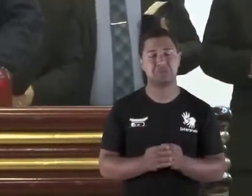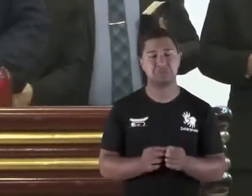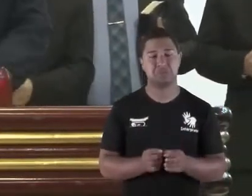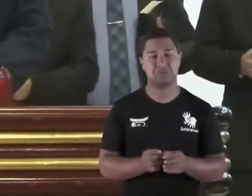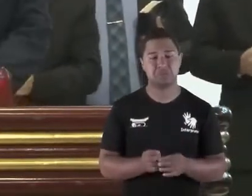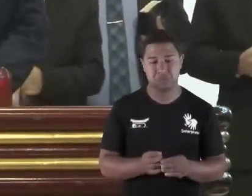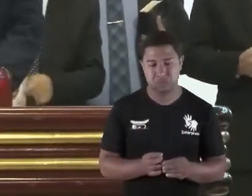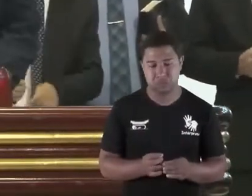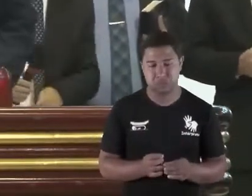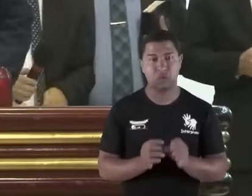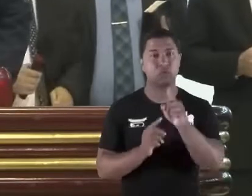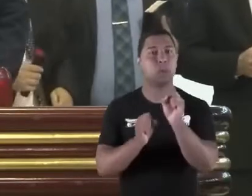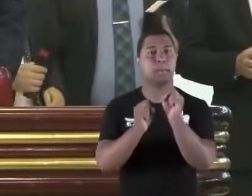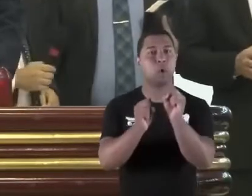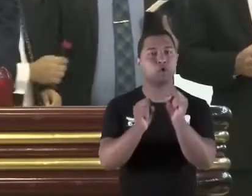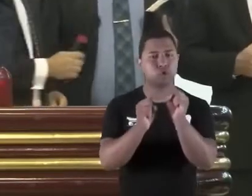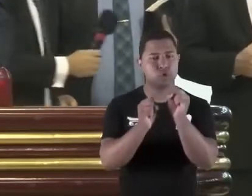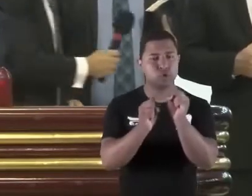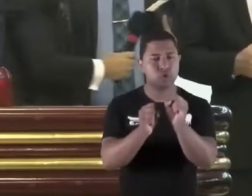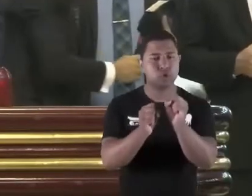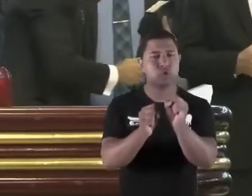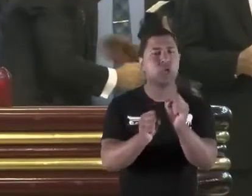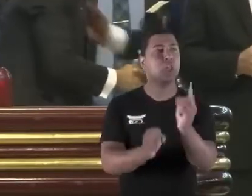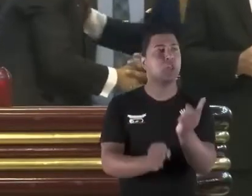Você pode dizer comigo: somos